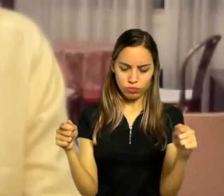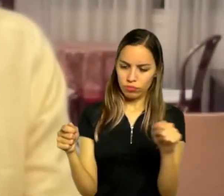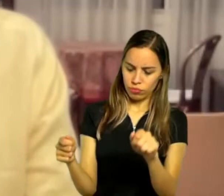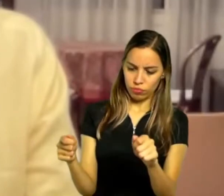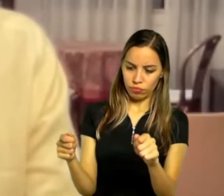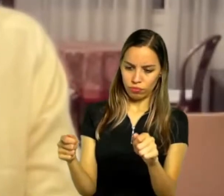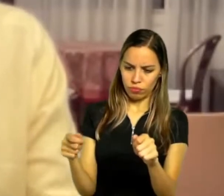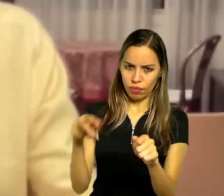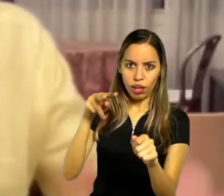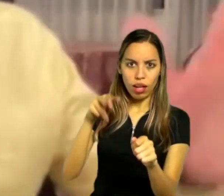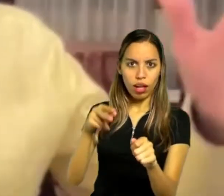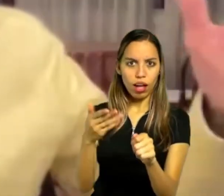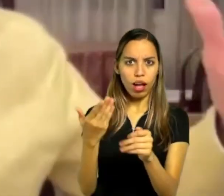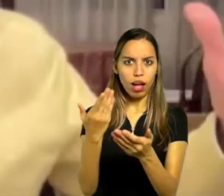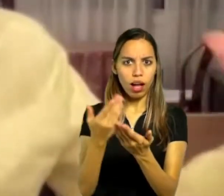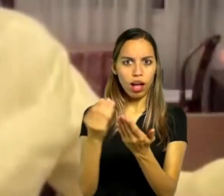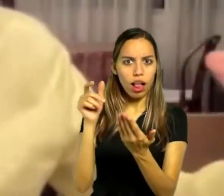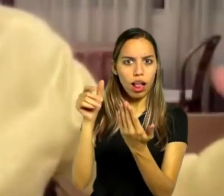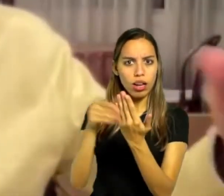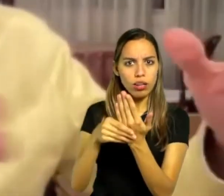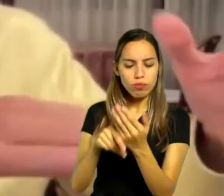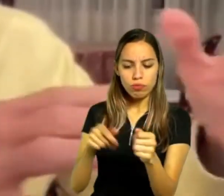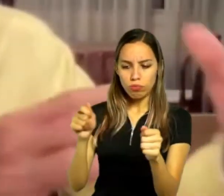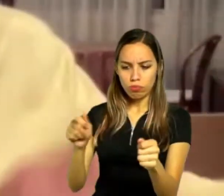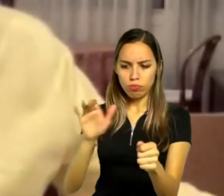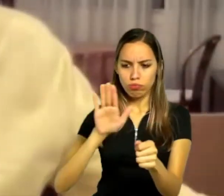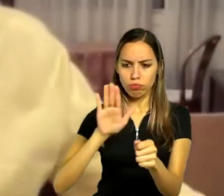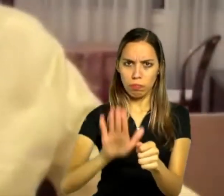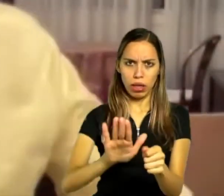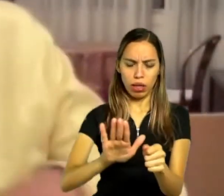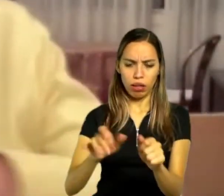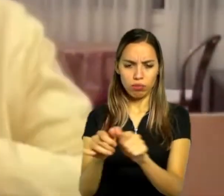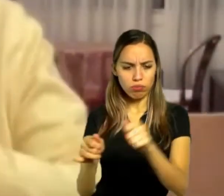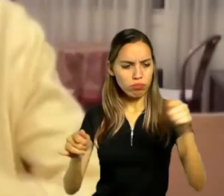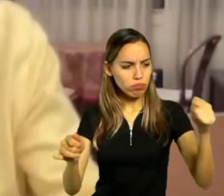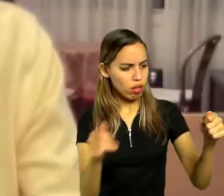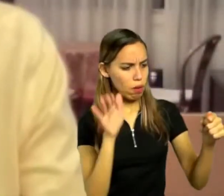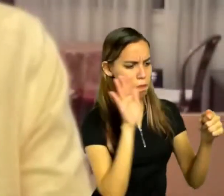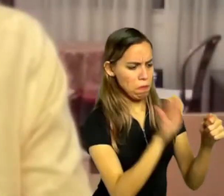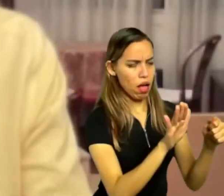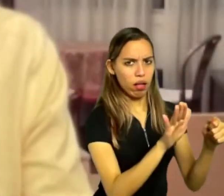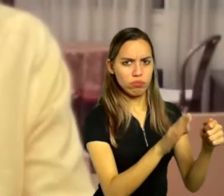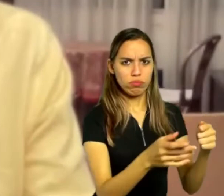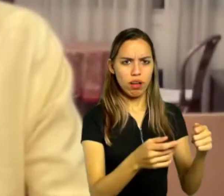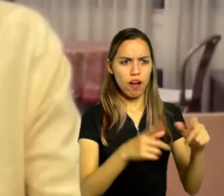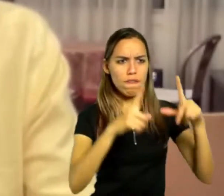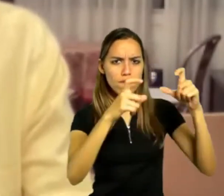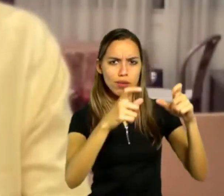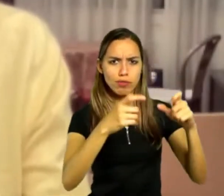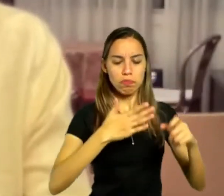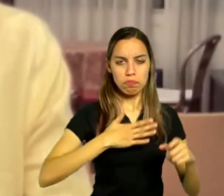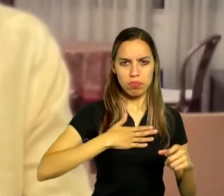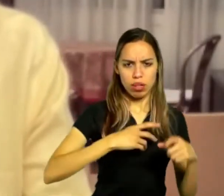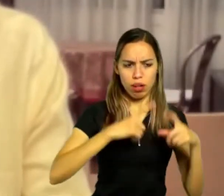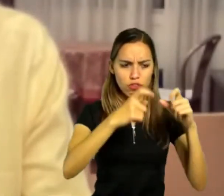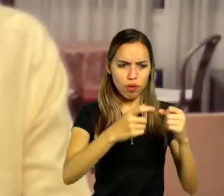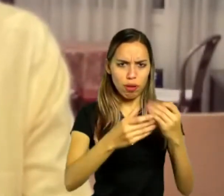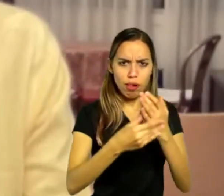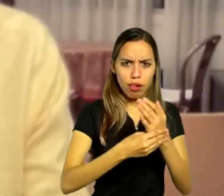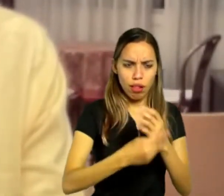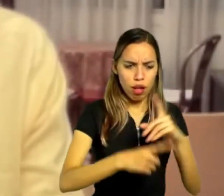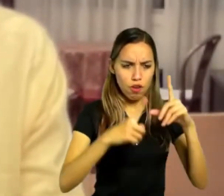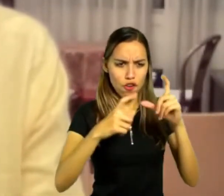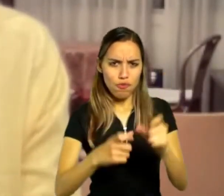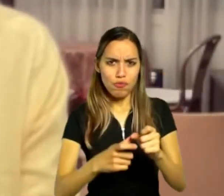de Cultura, com fotos imensas, fotos da cadeia, fotos minhas. Eu fiquei com medo na hora. Falei,